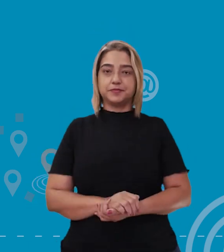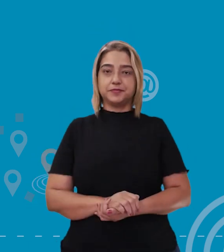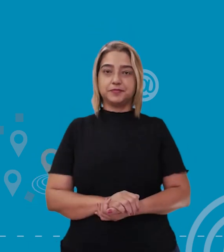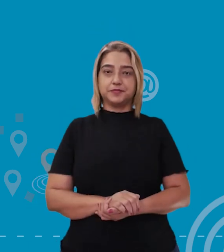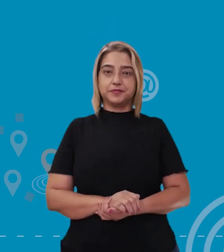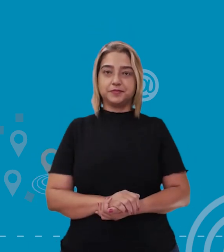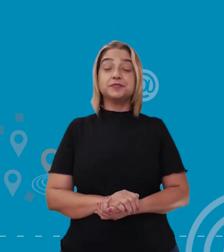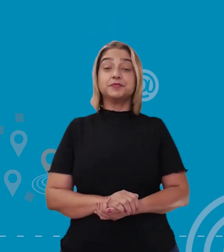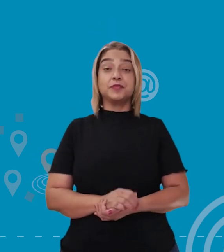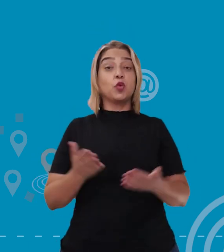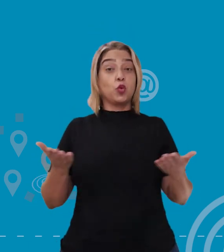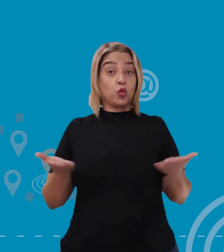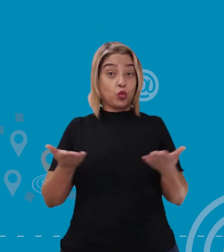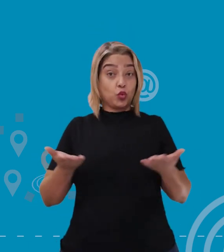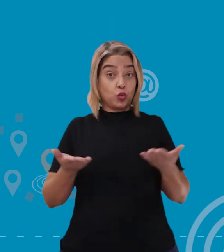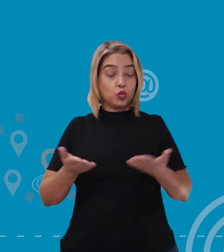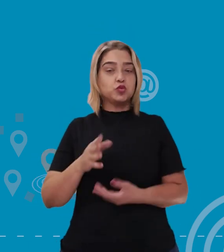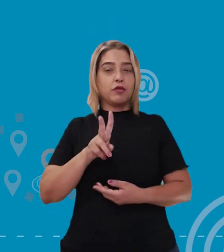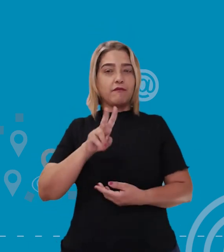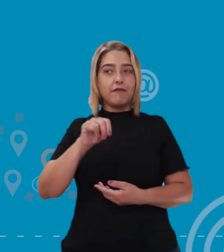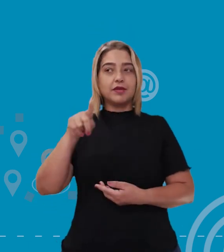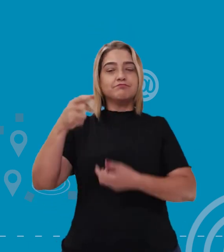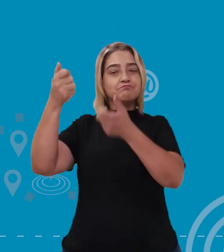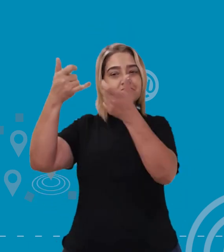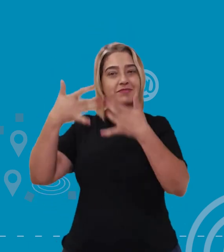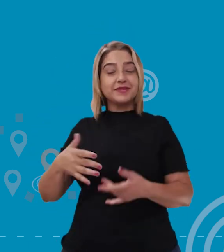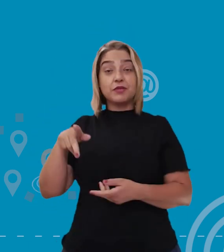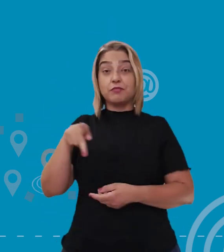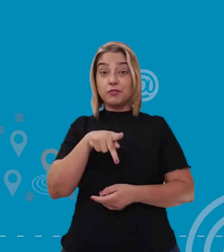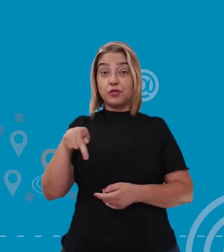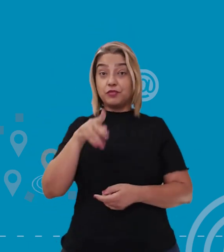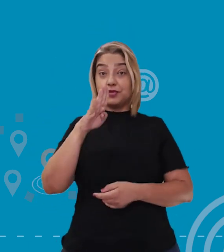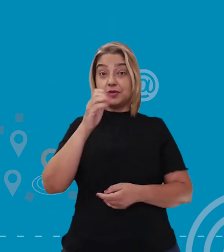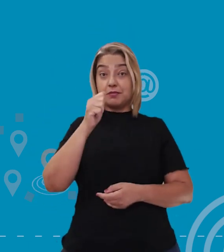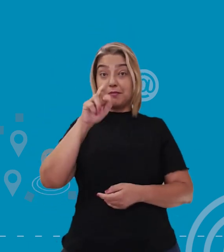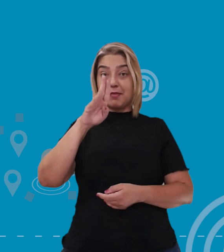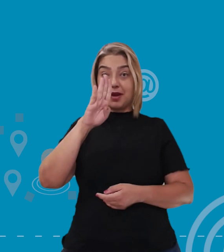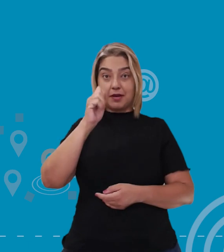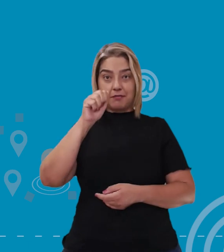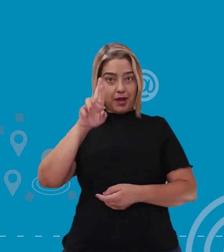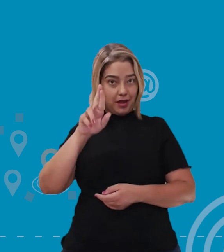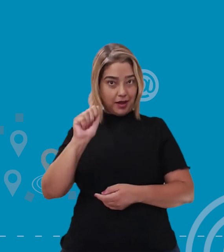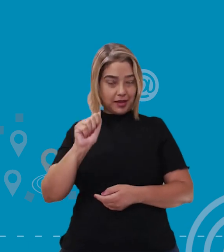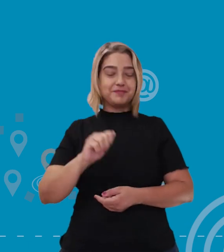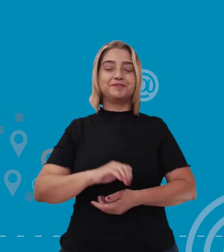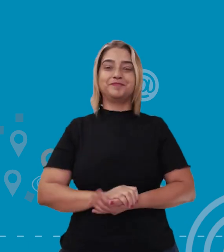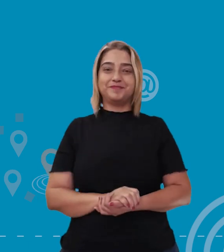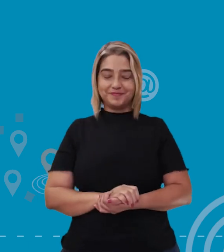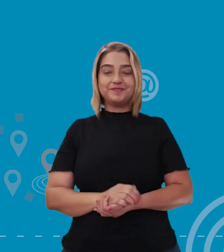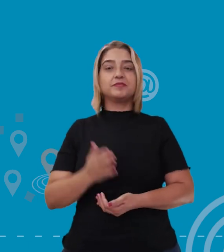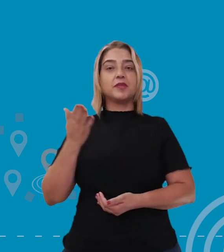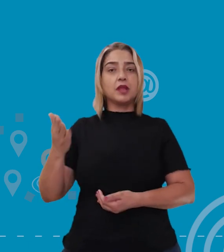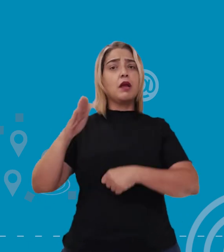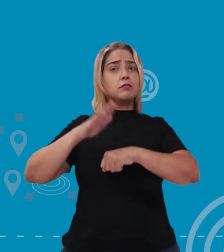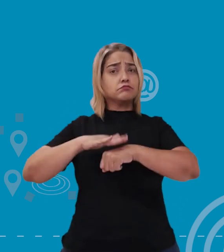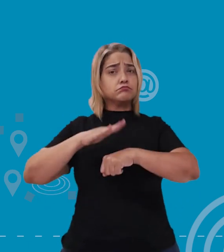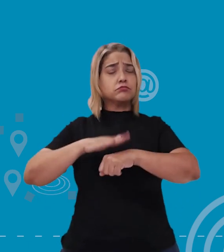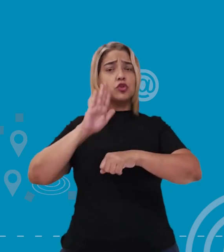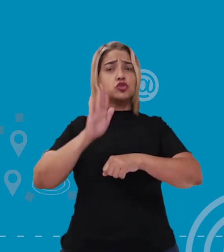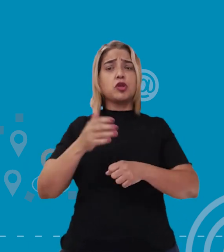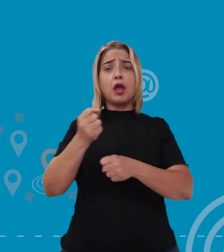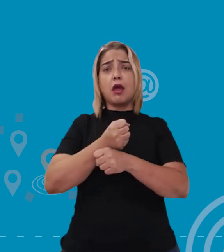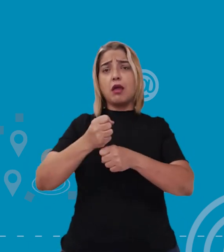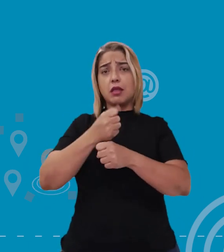alfabetização. Hoje ouviremos a professora Bárbara Supparitz, que atua há mais